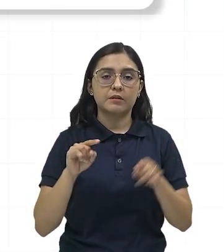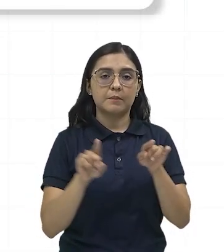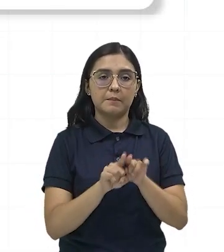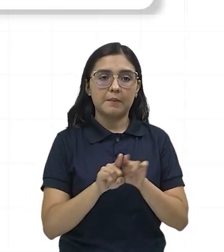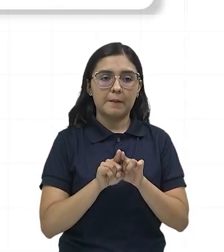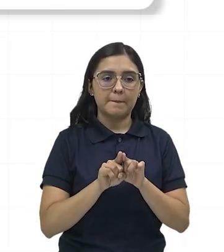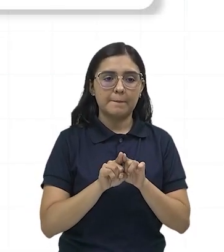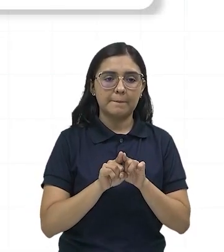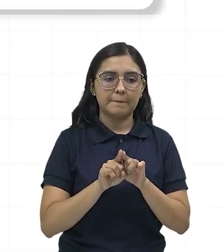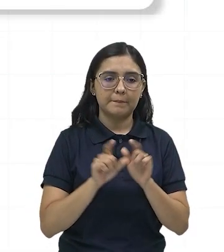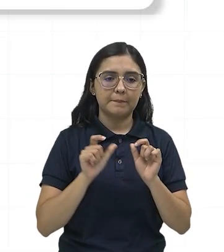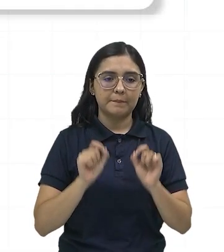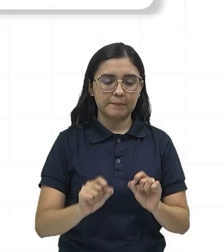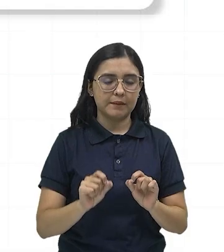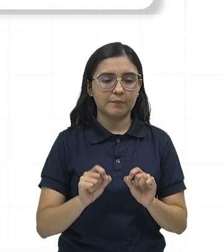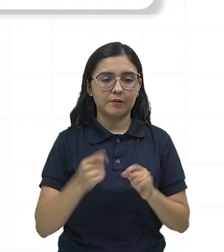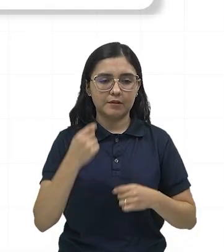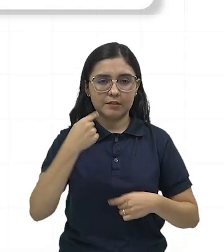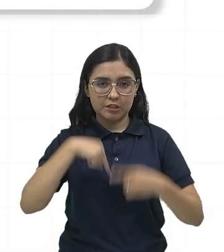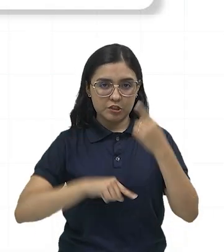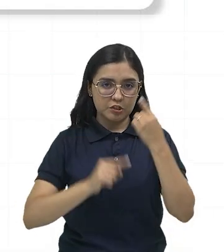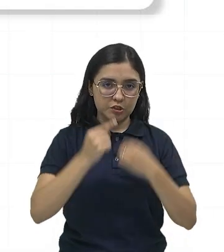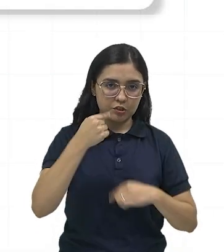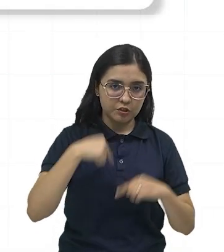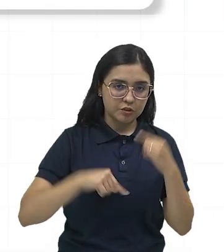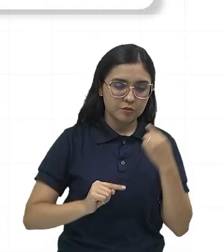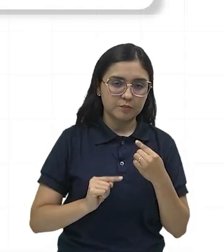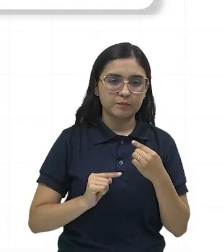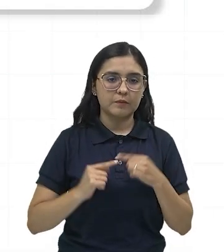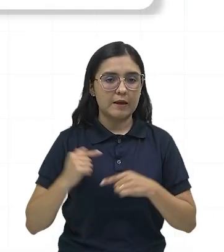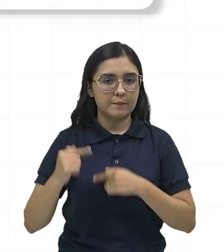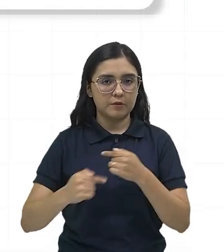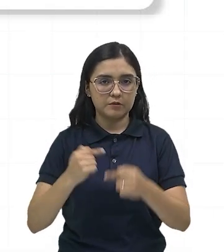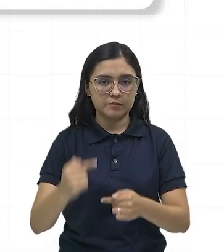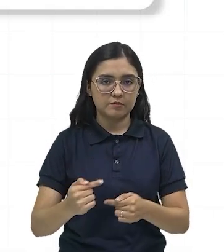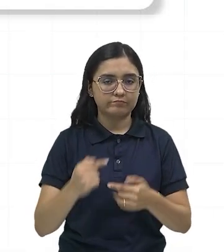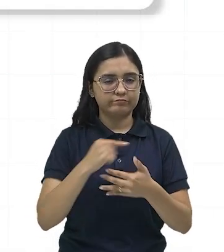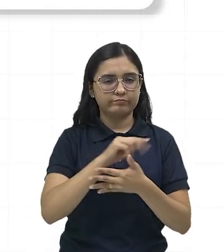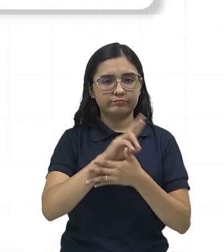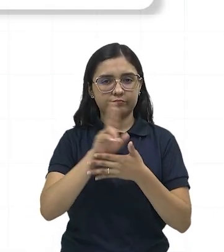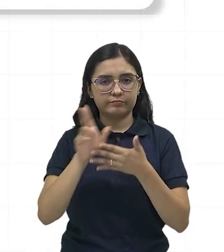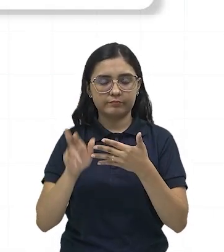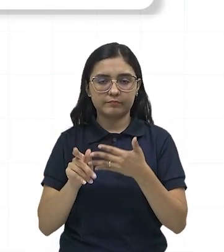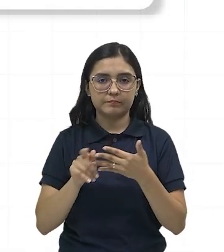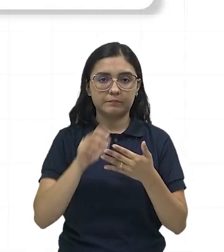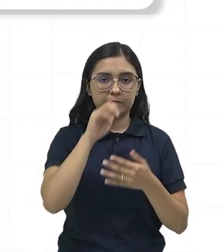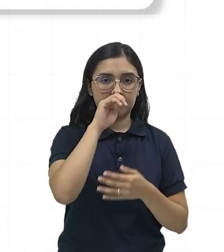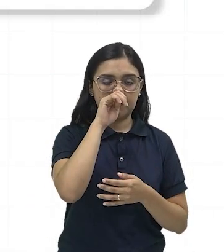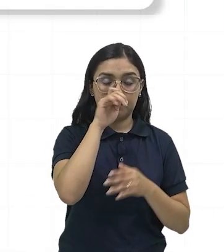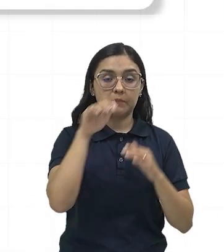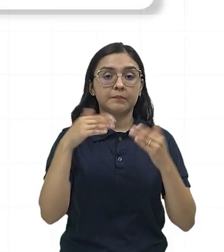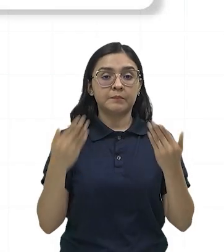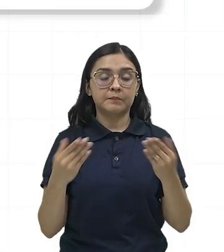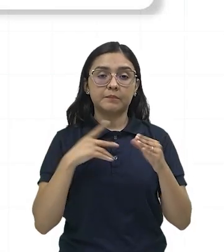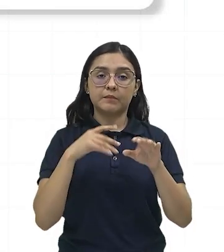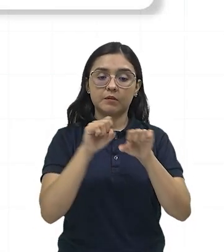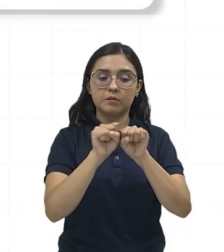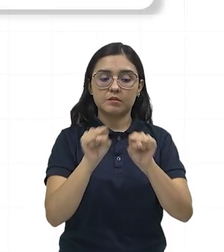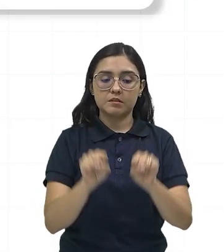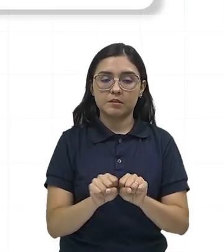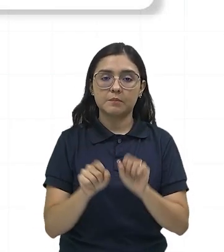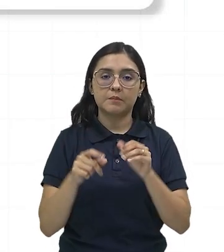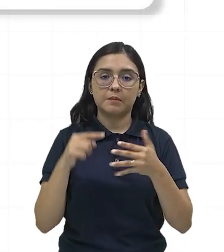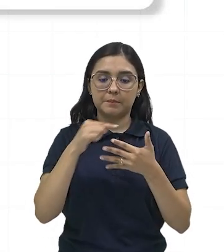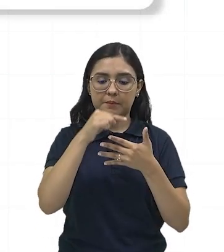metabolismo, a reprodução, entre outras, certo? Então, é por tudo isso que o sistema